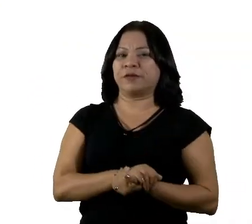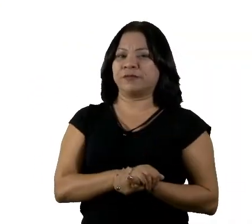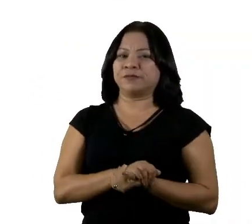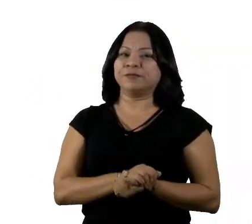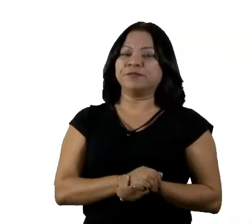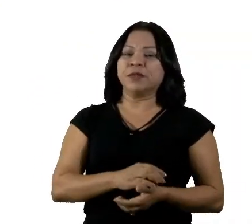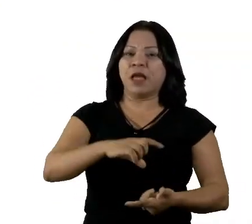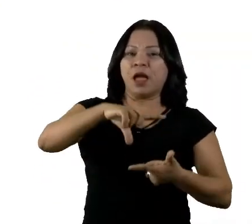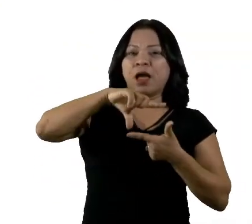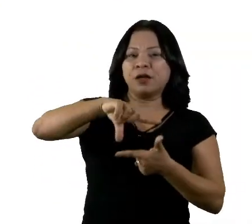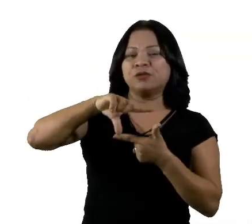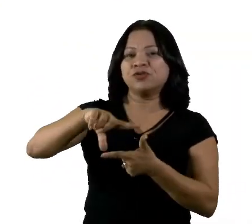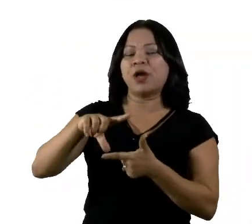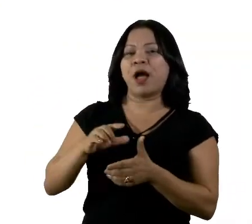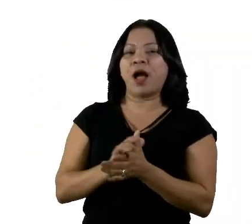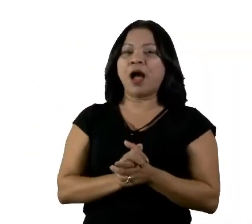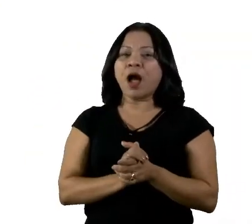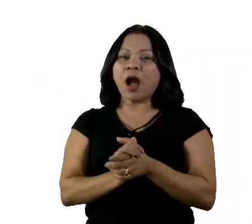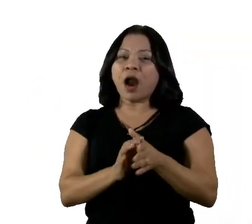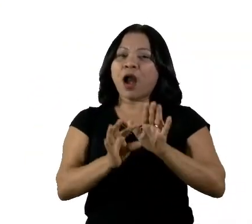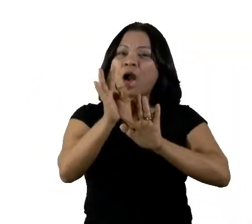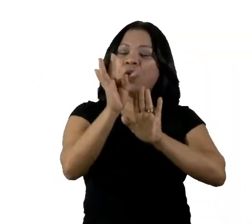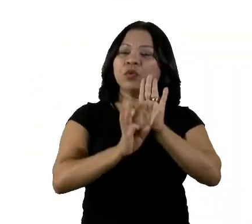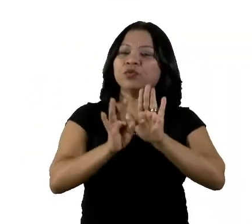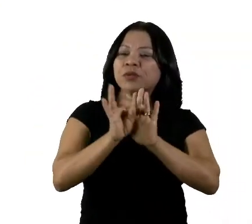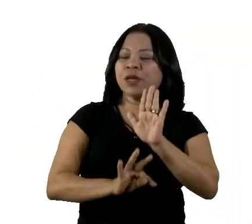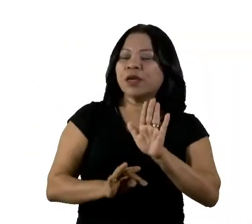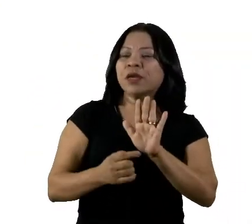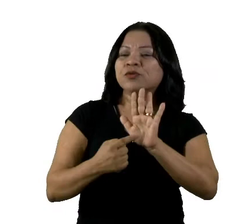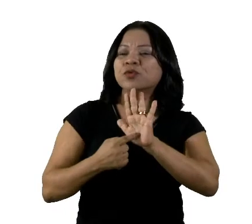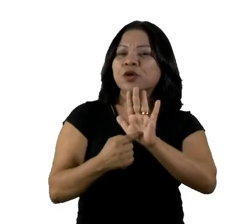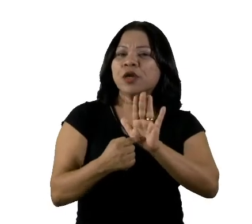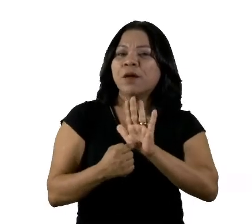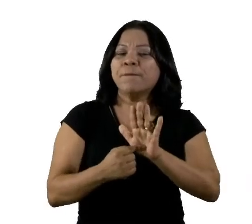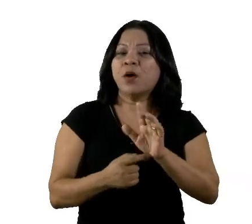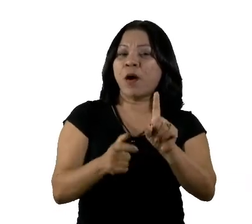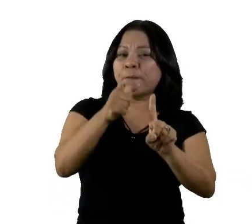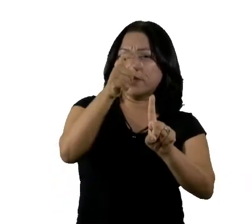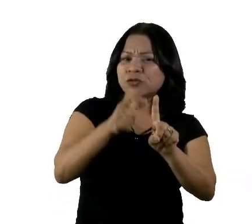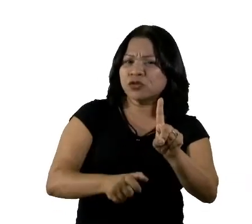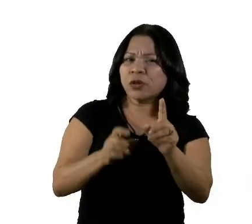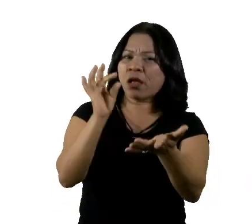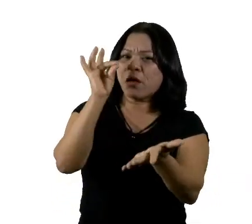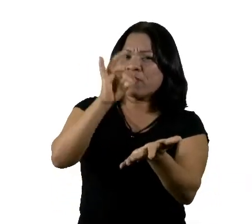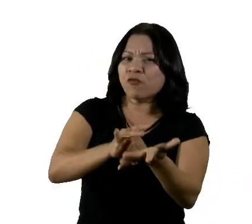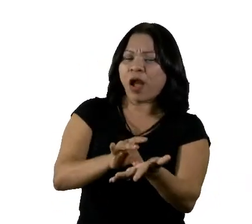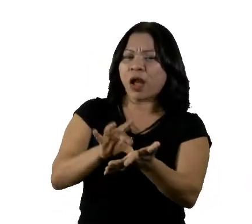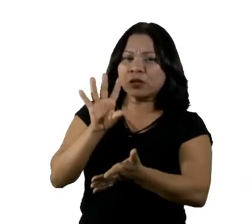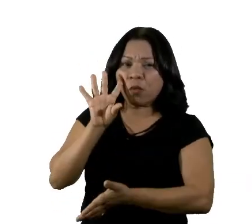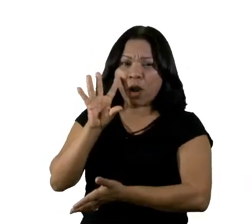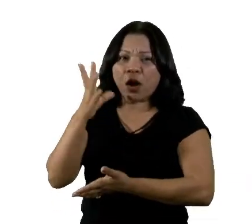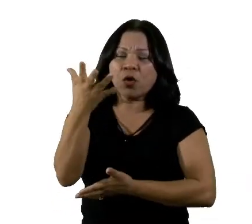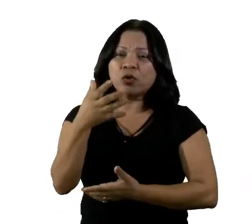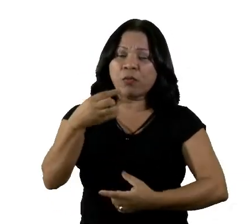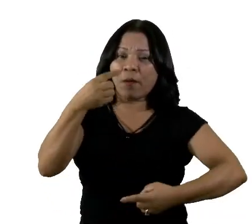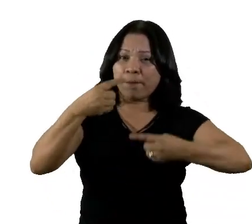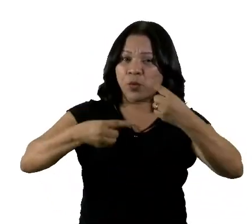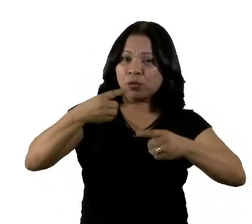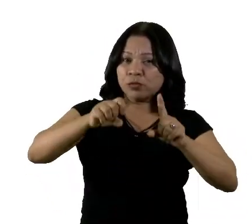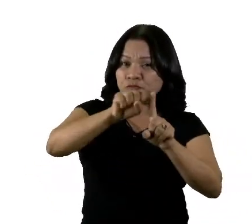texto que tem por objetivo criticar uma personalidade, um fato ou um acontecimento político e